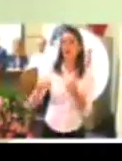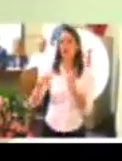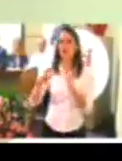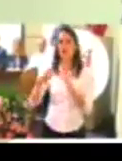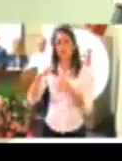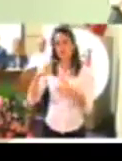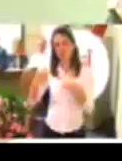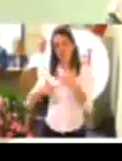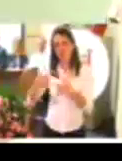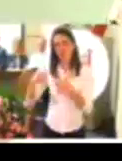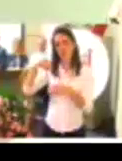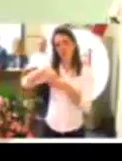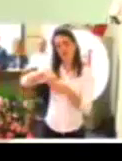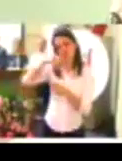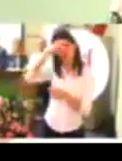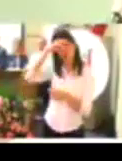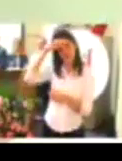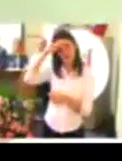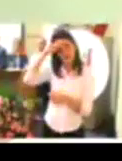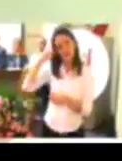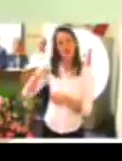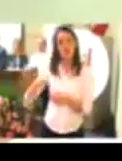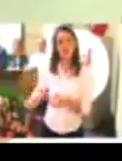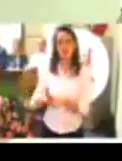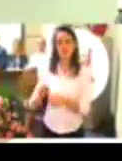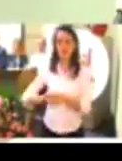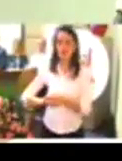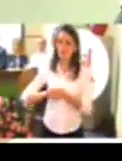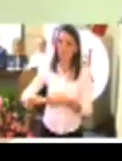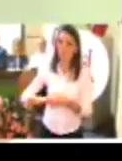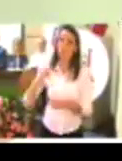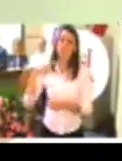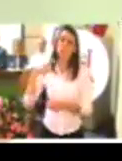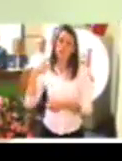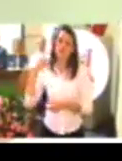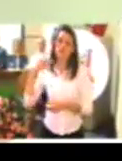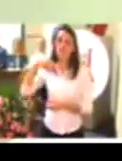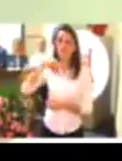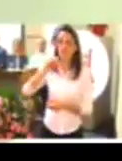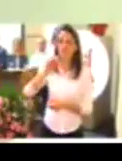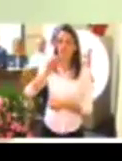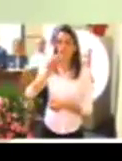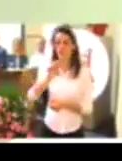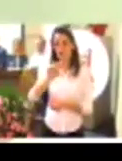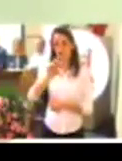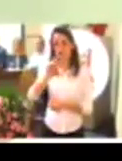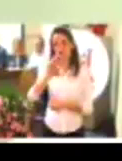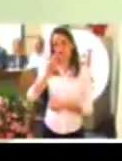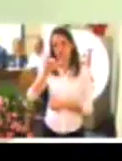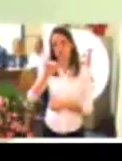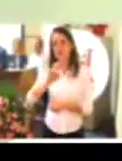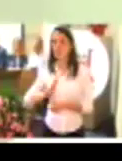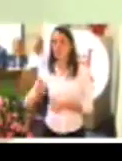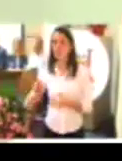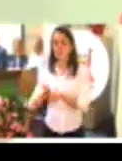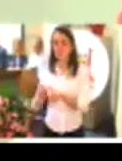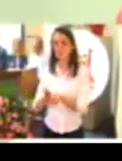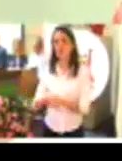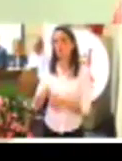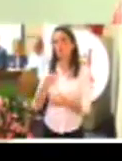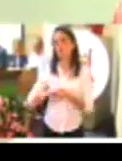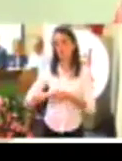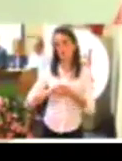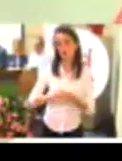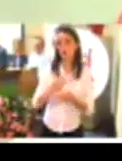funcionários e servidores do município de Criciúma. Cumprimentar ao vereador Moacir Ajori, em nome dele, também cumprimentar os